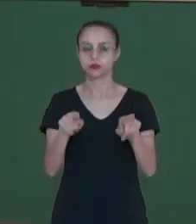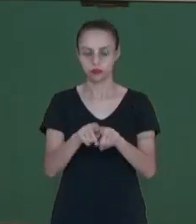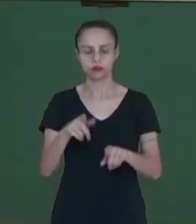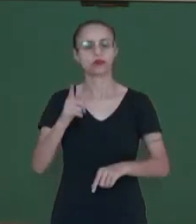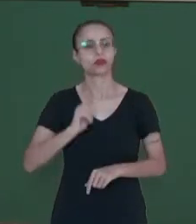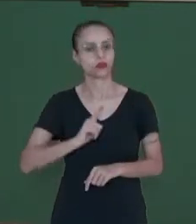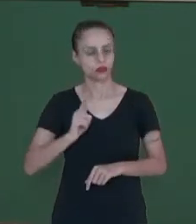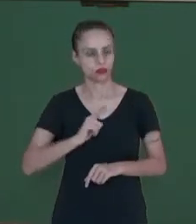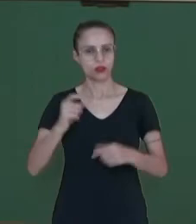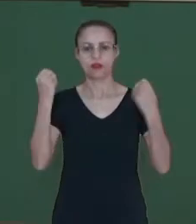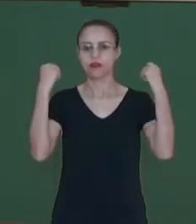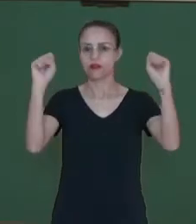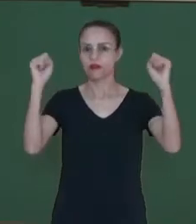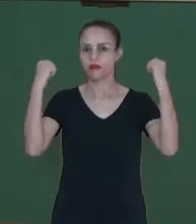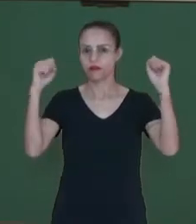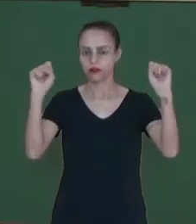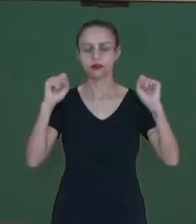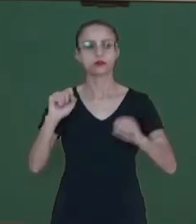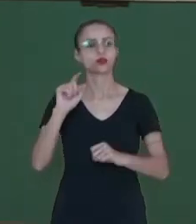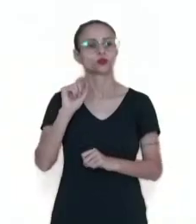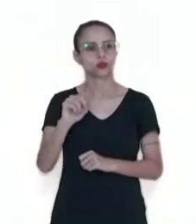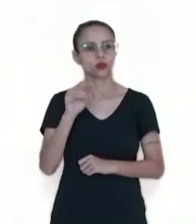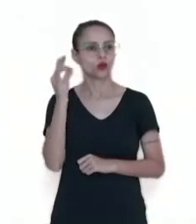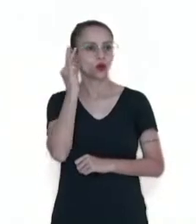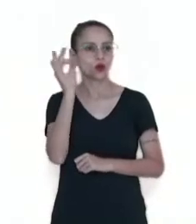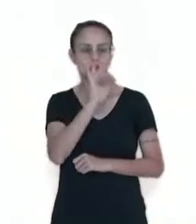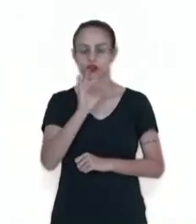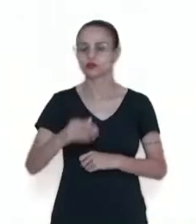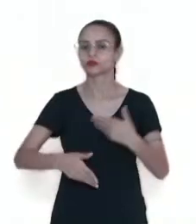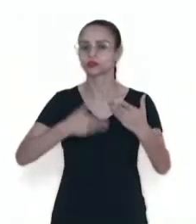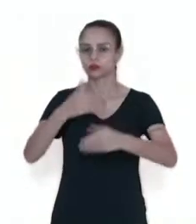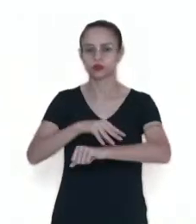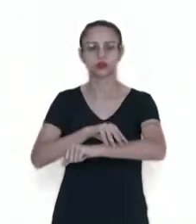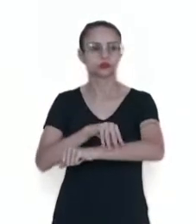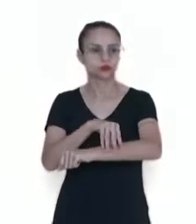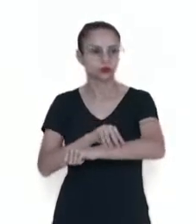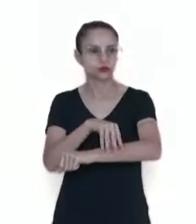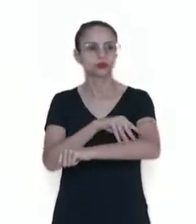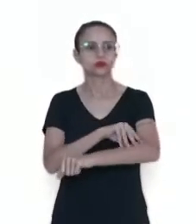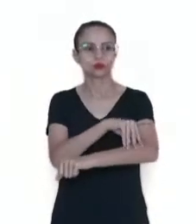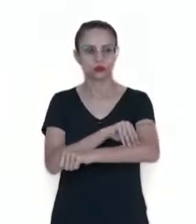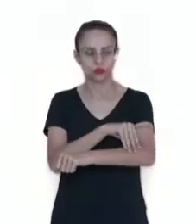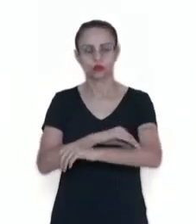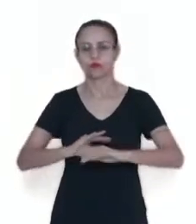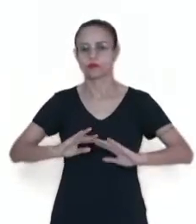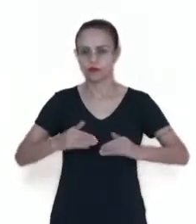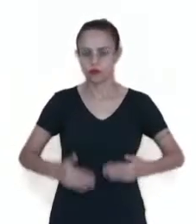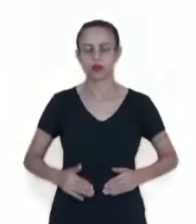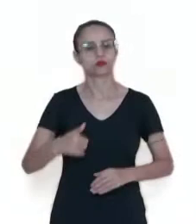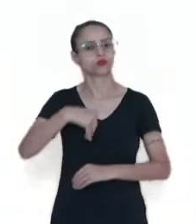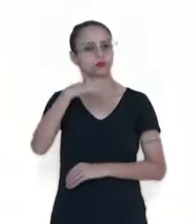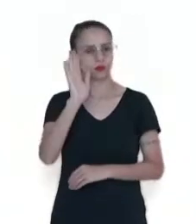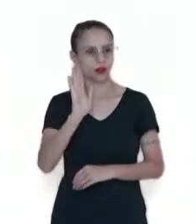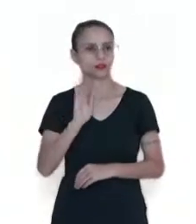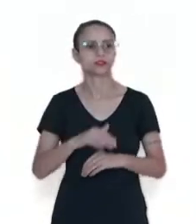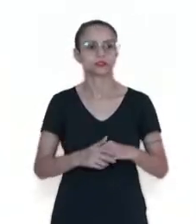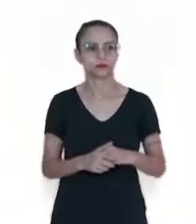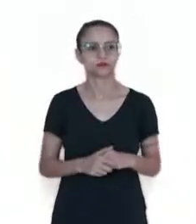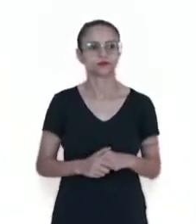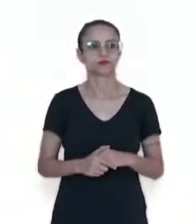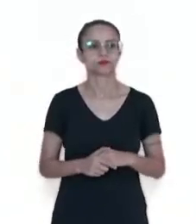academia. Né? Ótimos resultados para o desenvolvimento da musculatura. Então, ele desenvolve mais a musculatura, porque é peso livre,